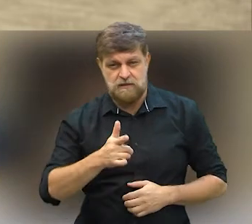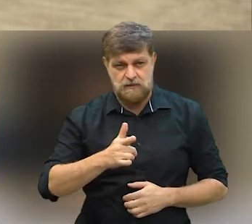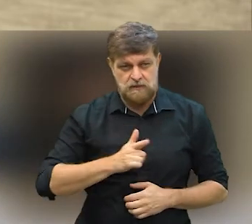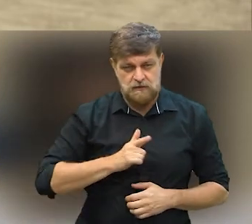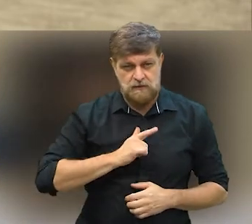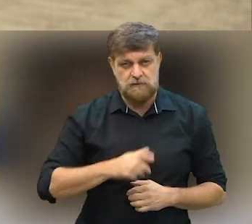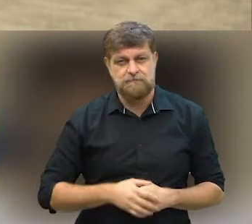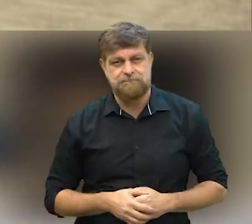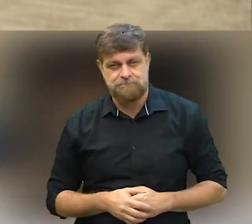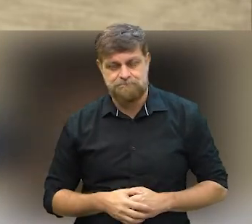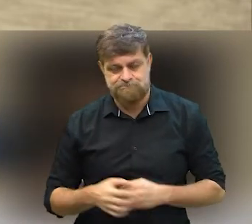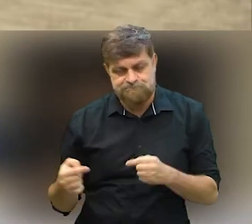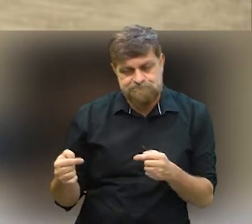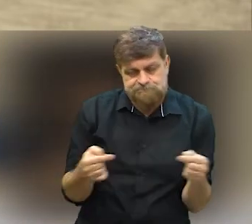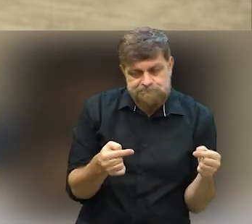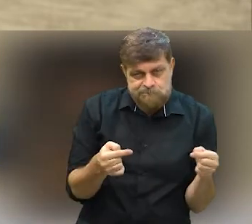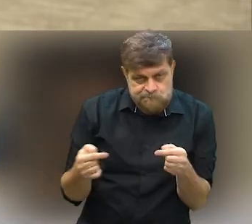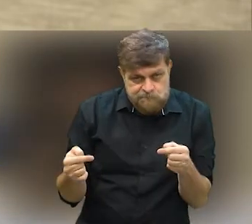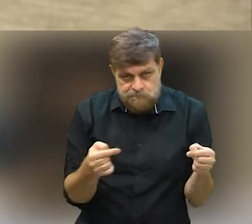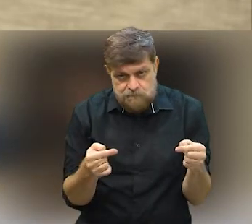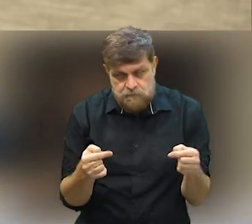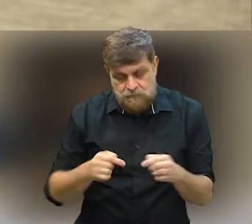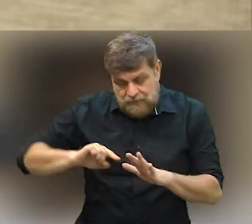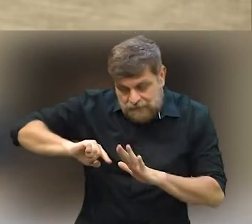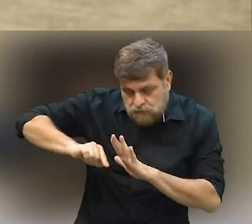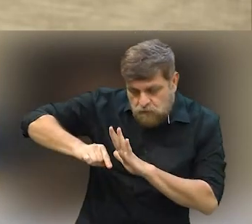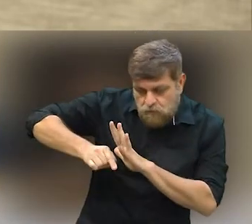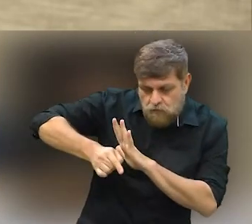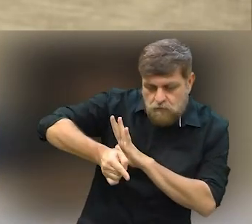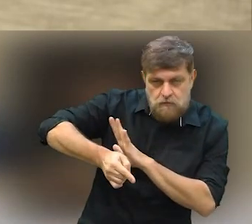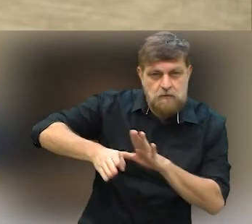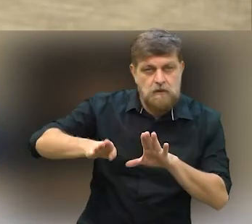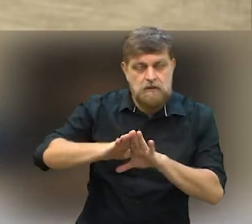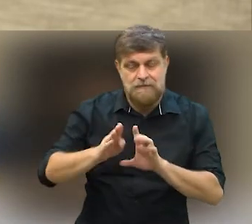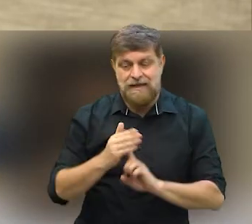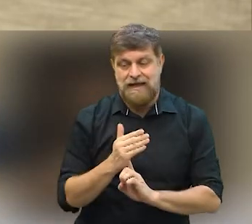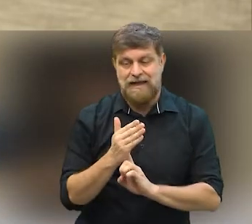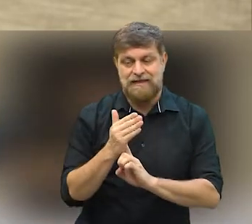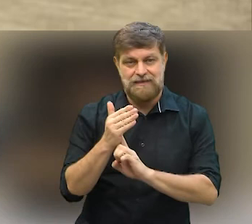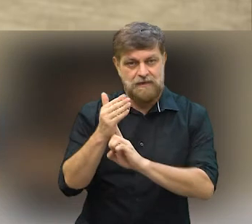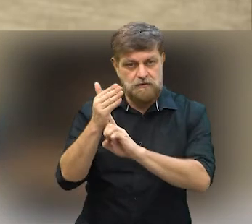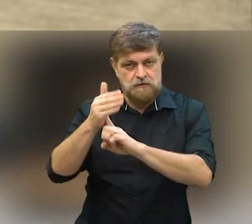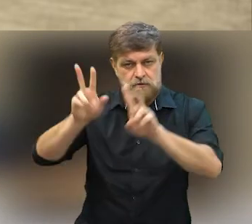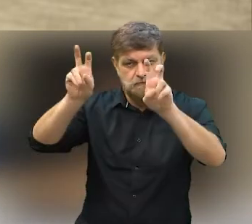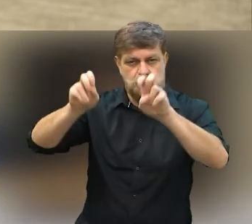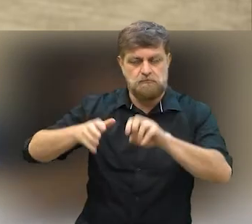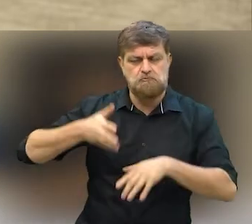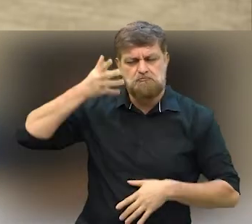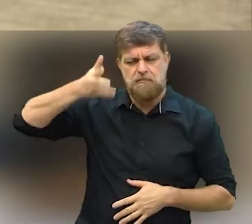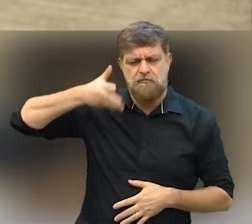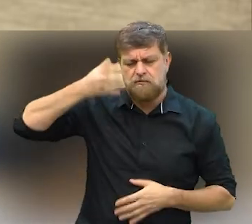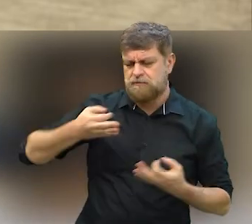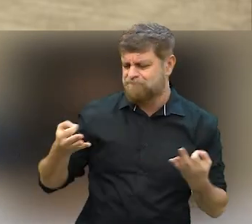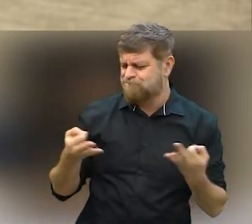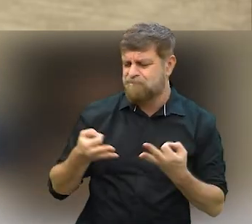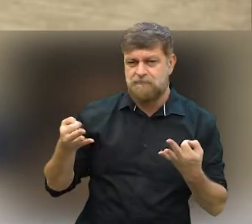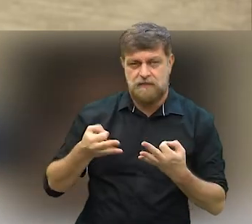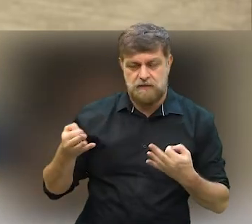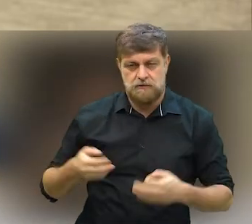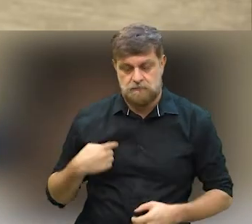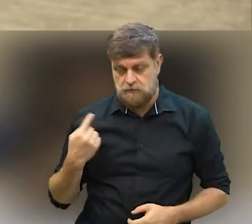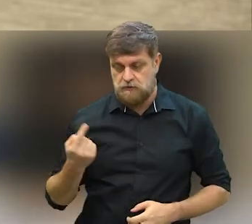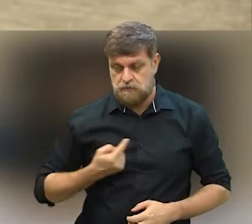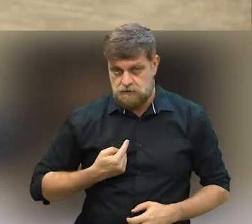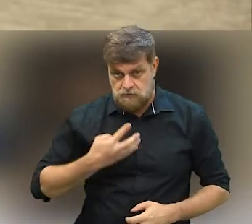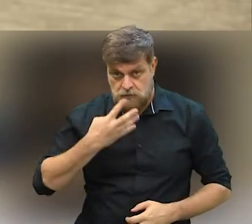vezes numa posição ela tem um contrapeso não é muito mais profundo e através da tecnologia né que foi dito foi